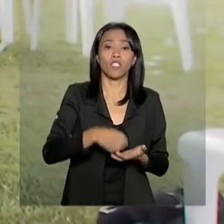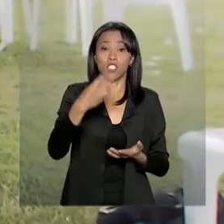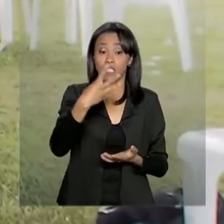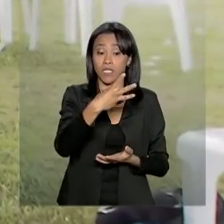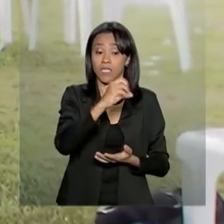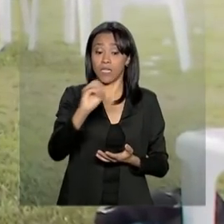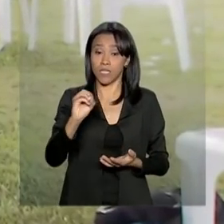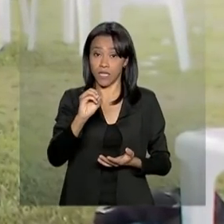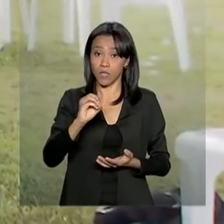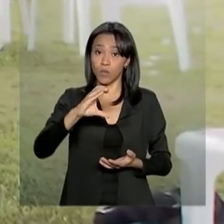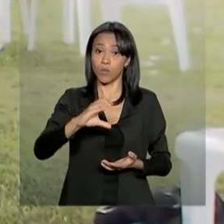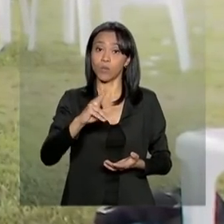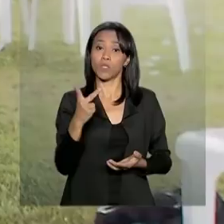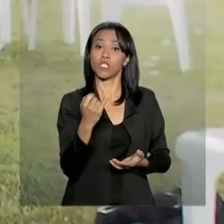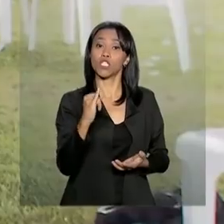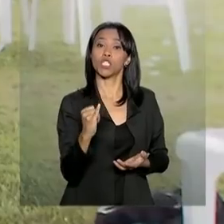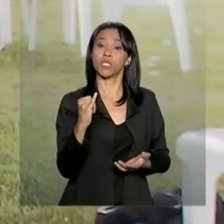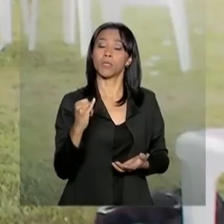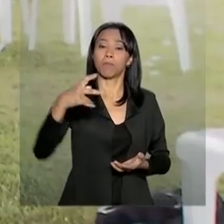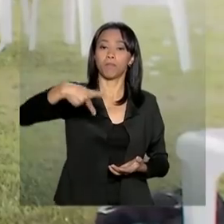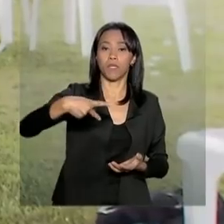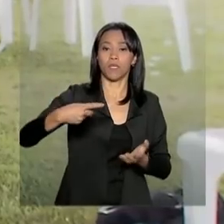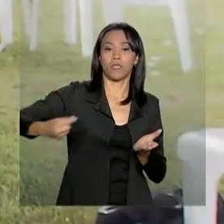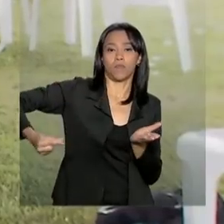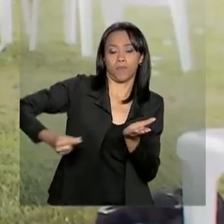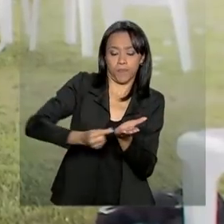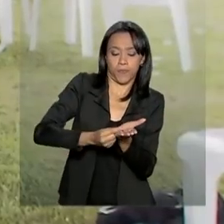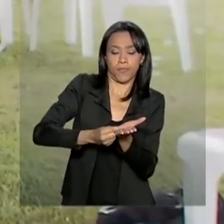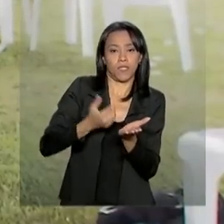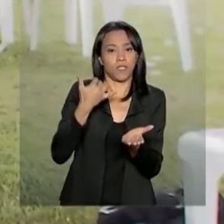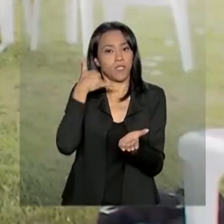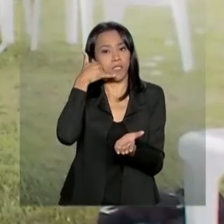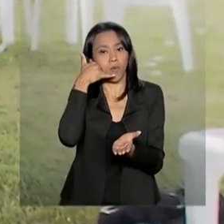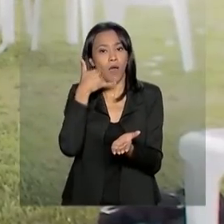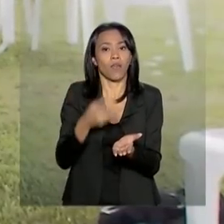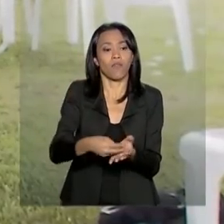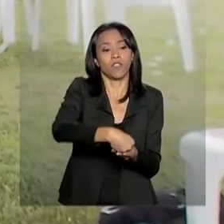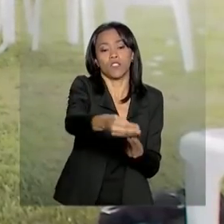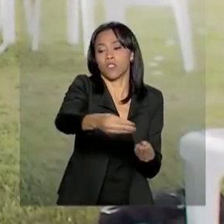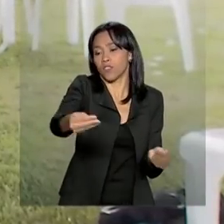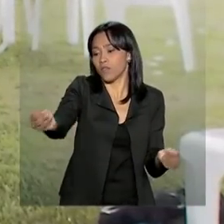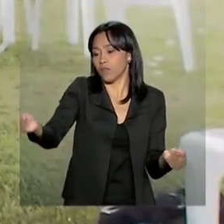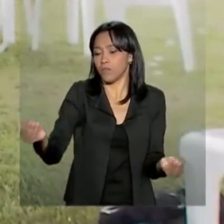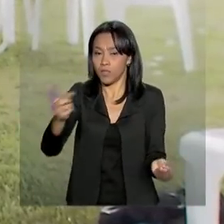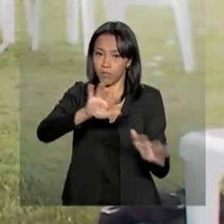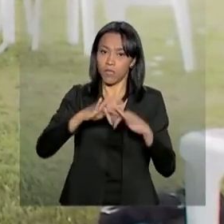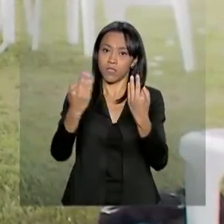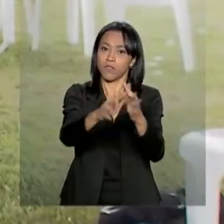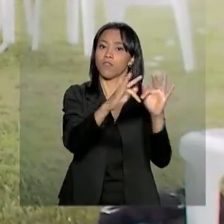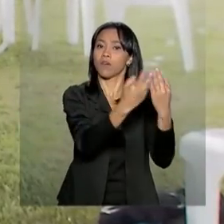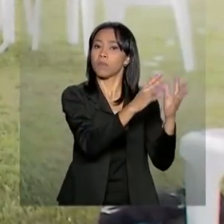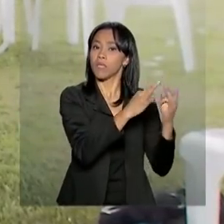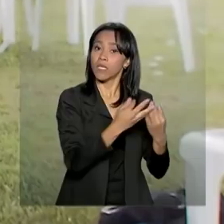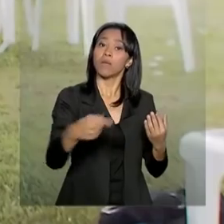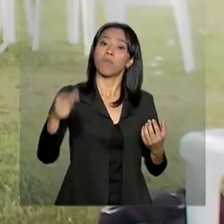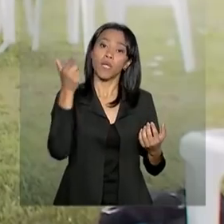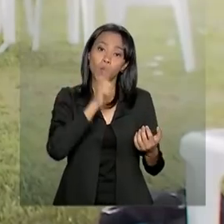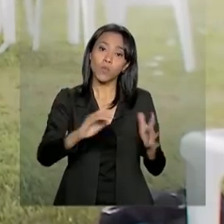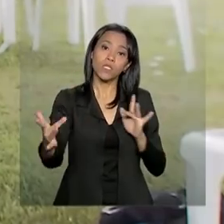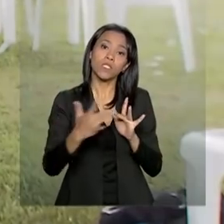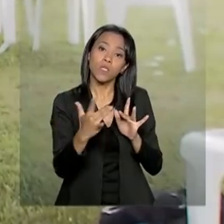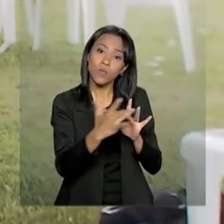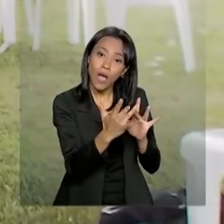de celulares que vão ser distribuídos hoje às 16 horas para os familiares das vítimas, para que eles possam se comunicar